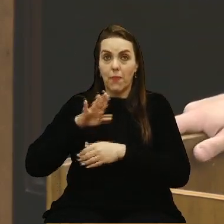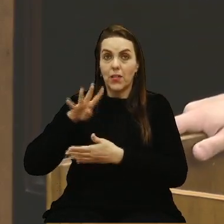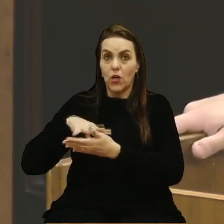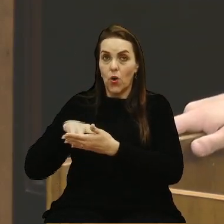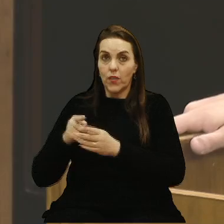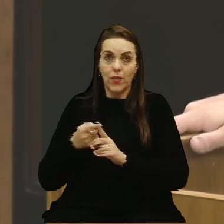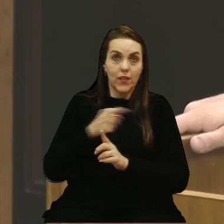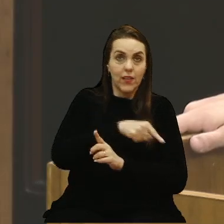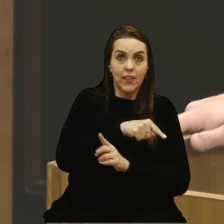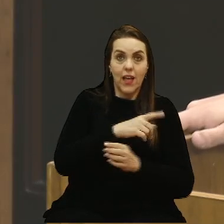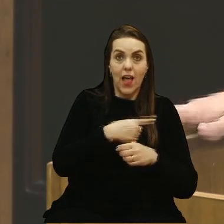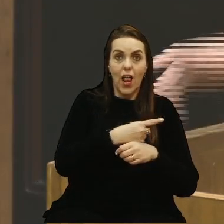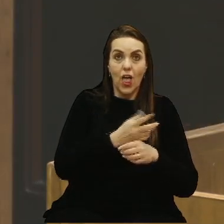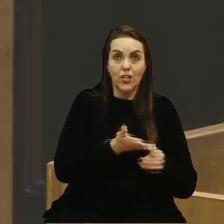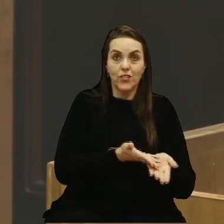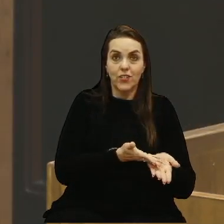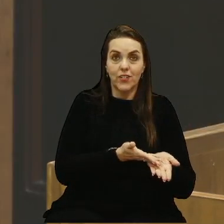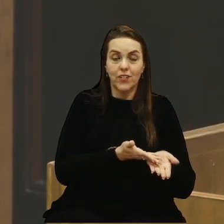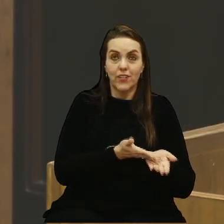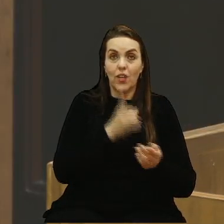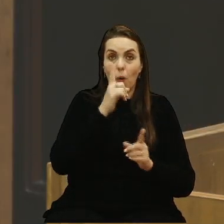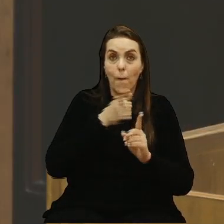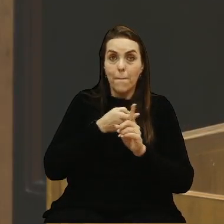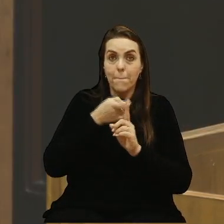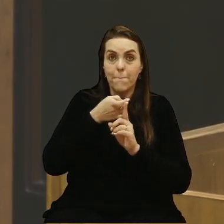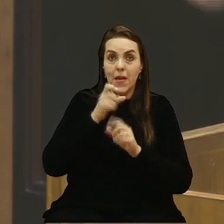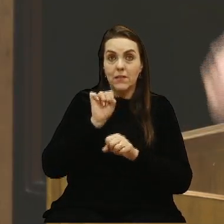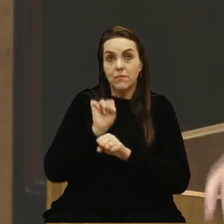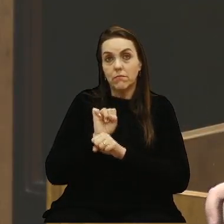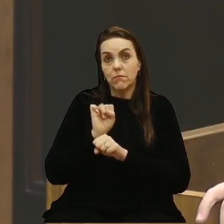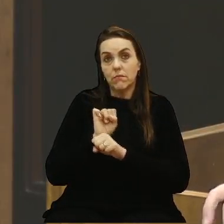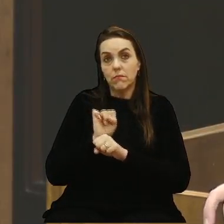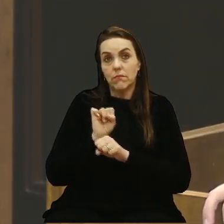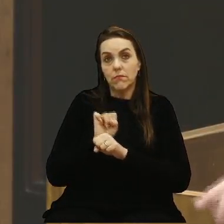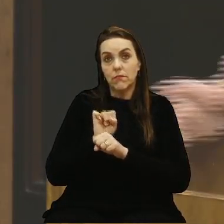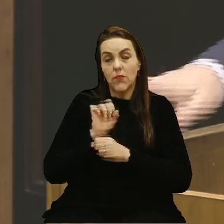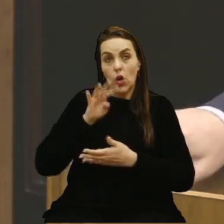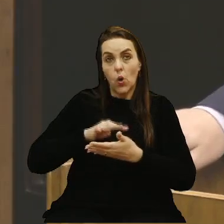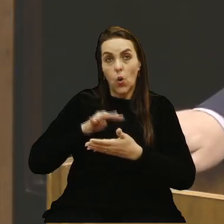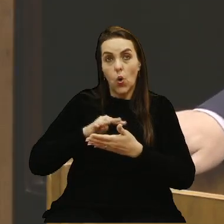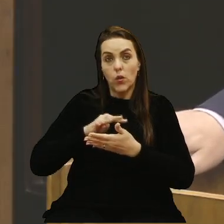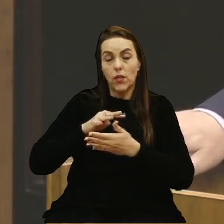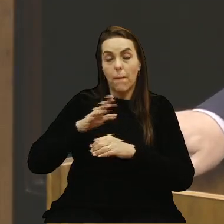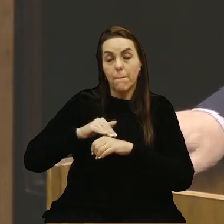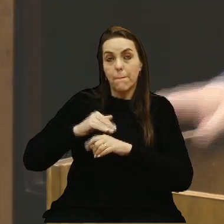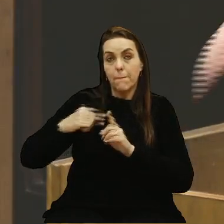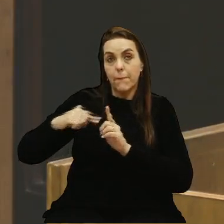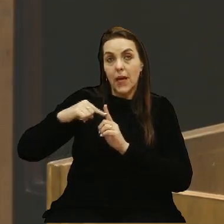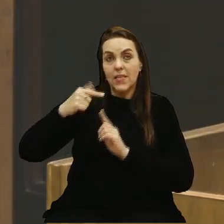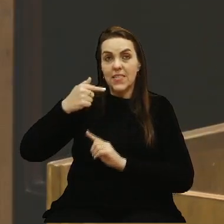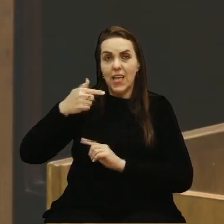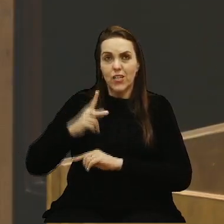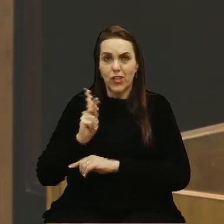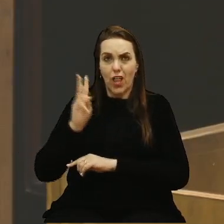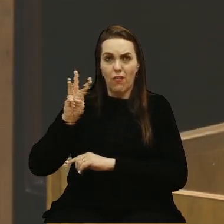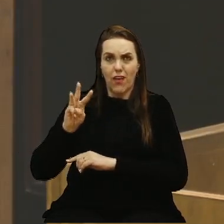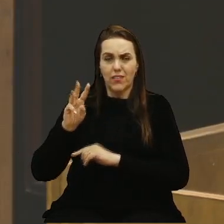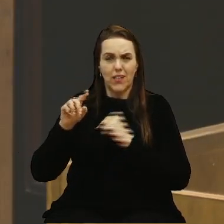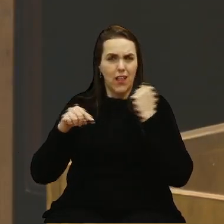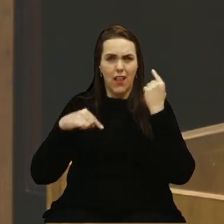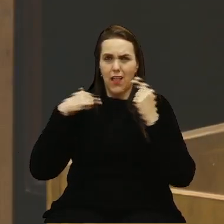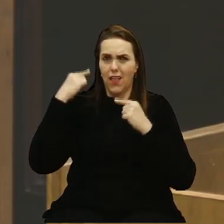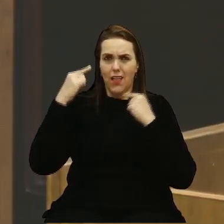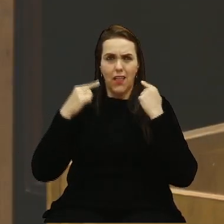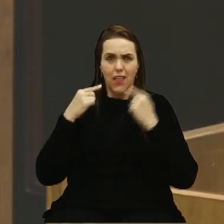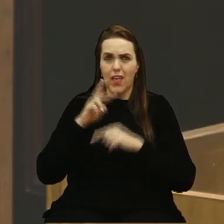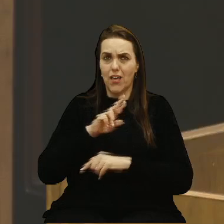relógio. E depois ficou um mês esperando, a conta veio só com mais 7 kW. Então é um delírio e a RGE não